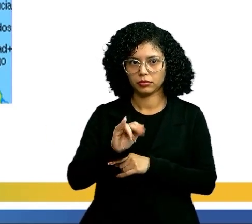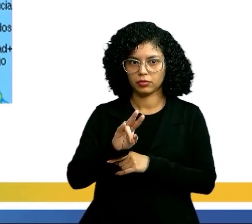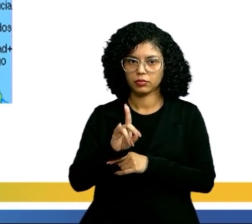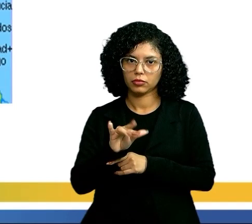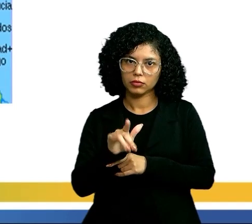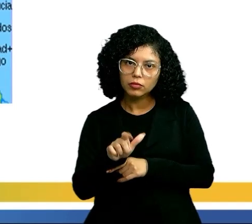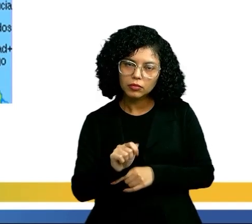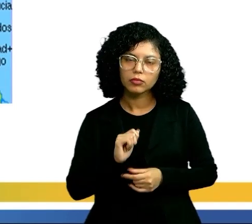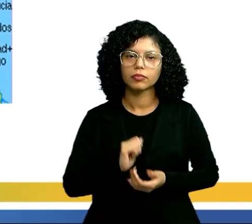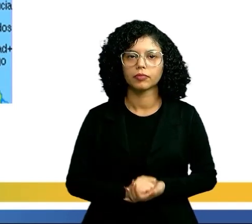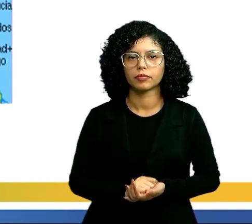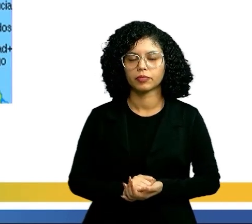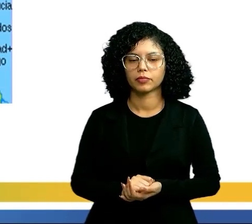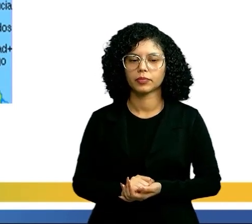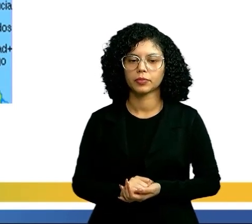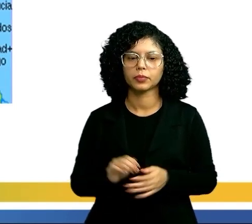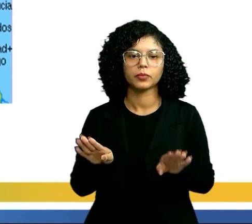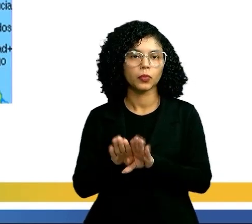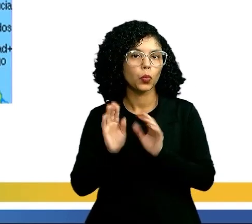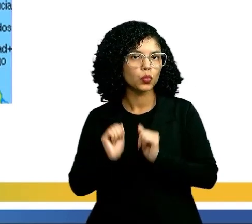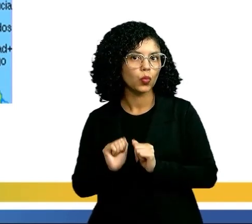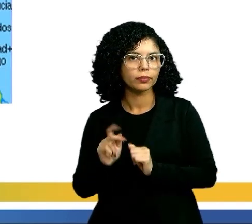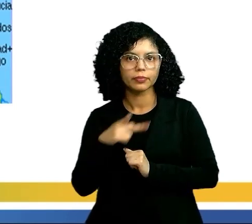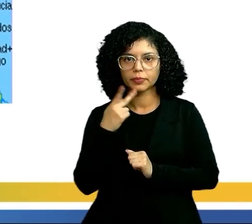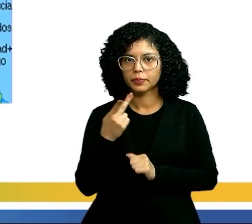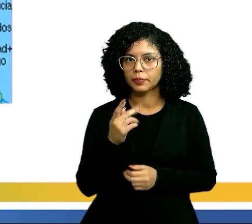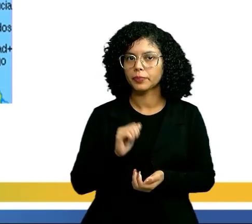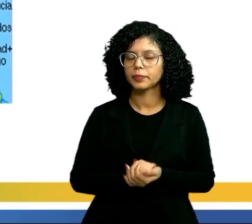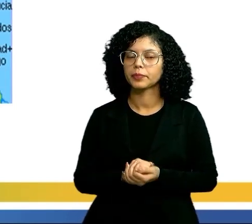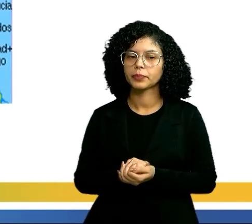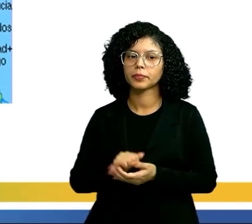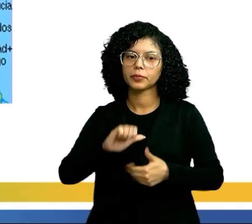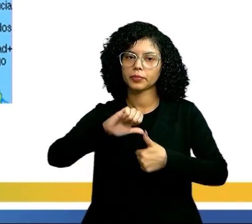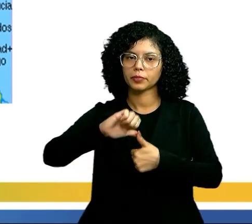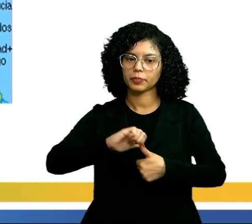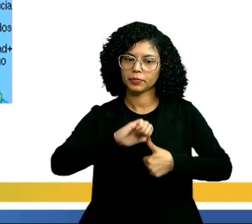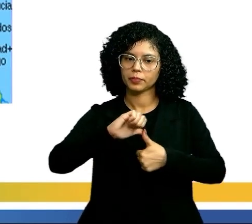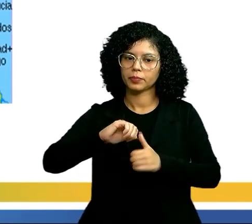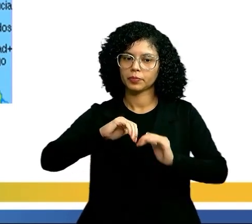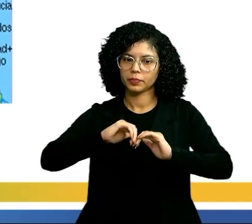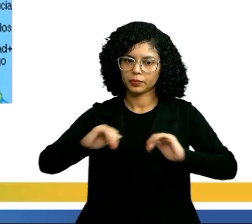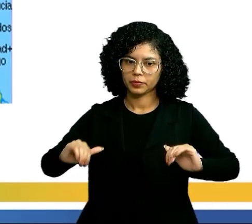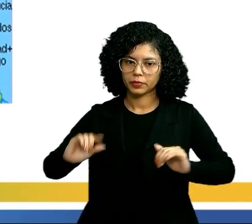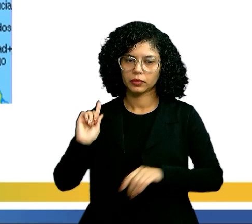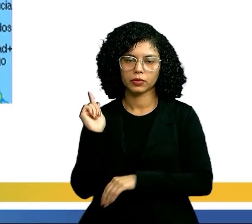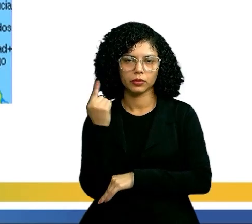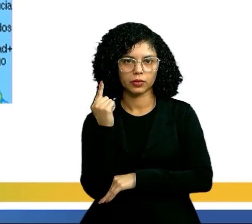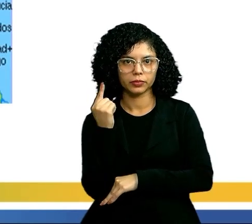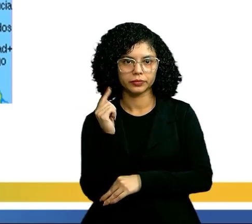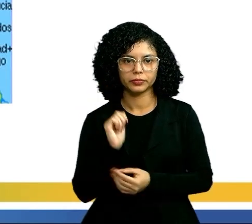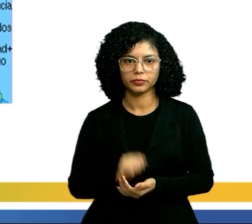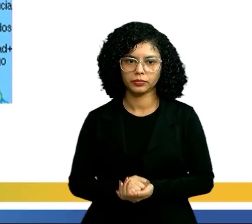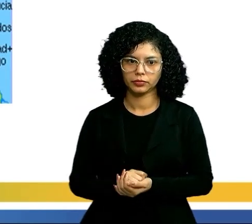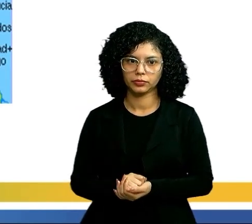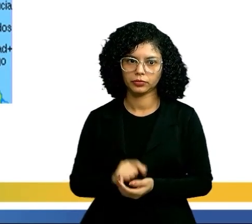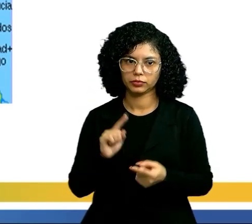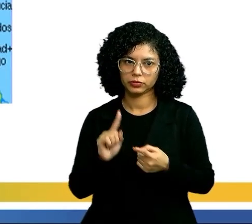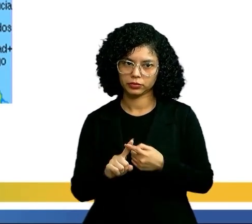de arquipélagos, né? Então, o que a gente pode dizer que a América Central é subdividida geograficamente em